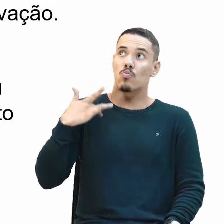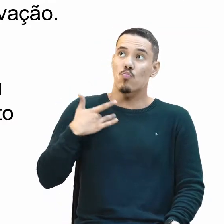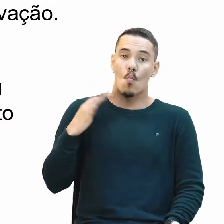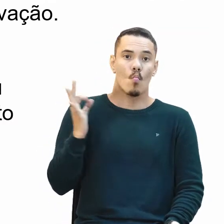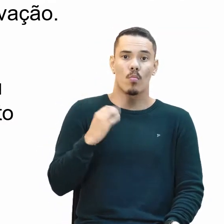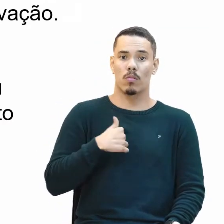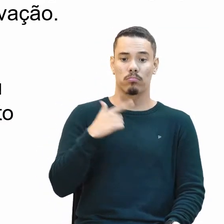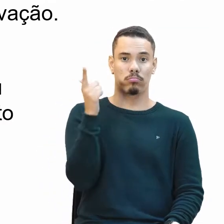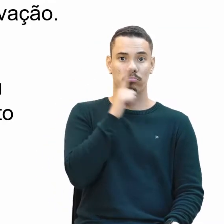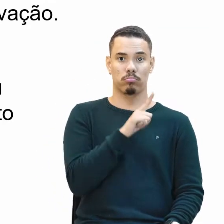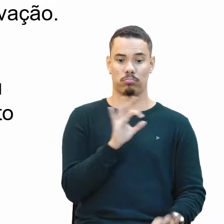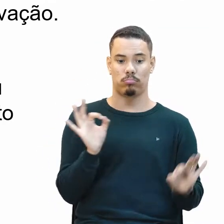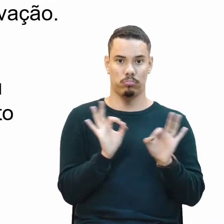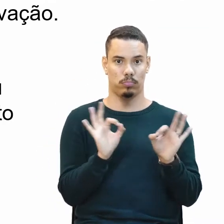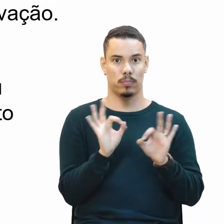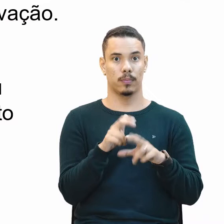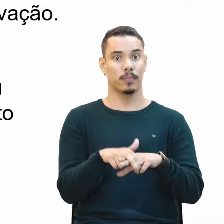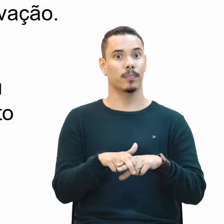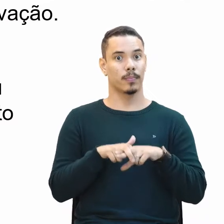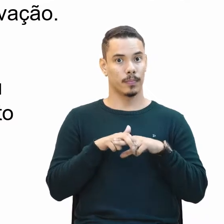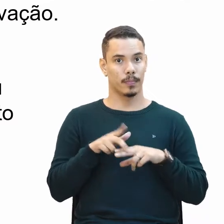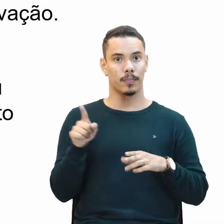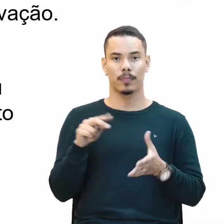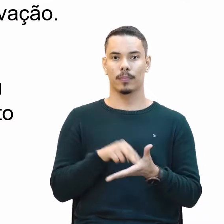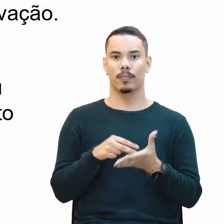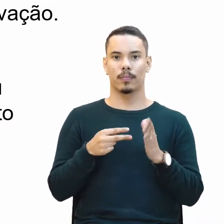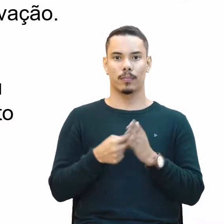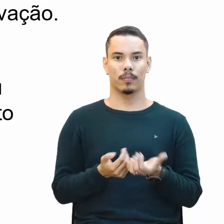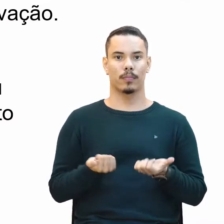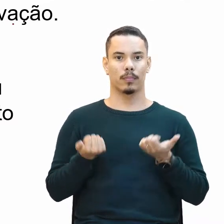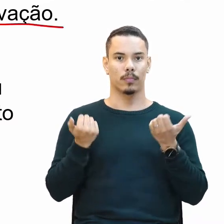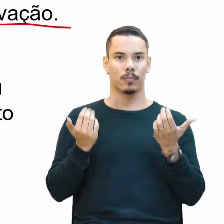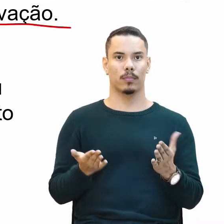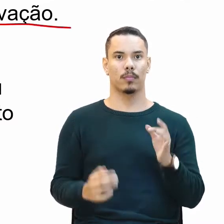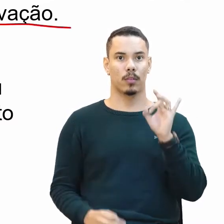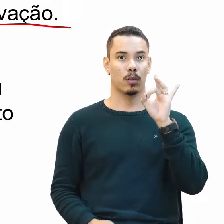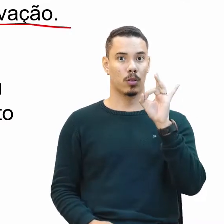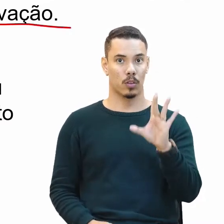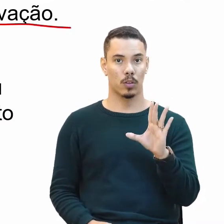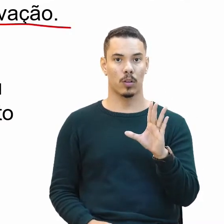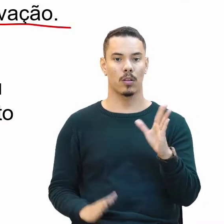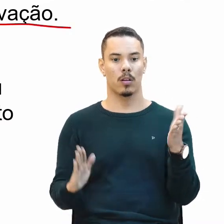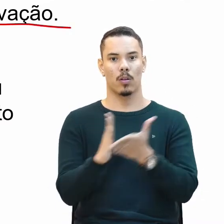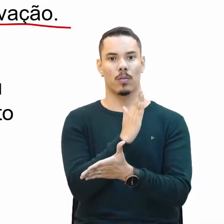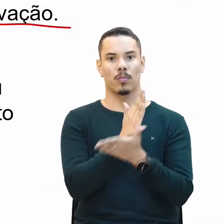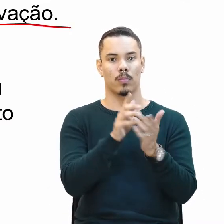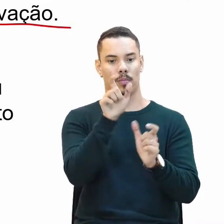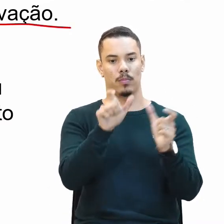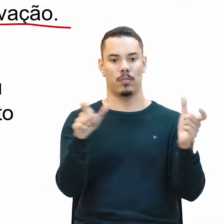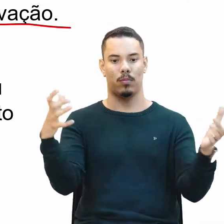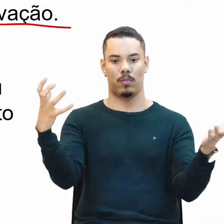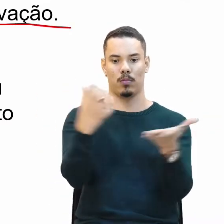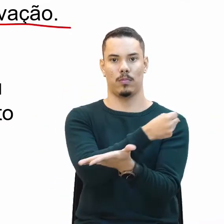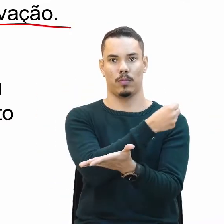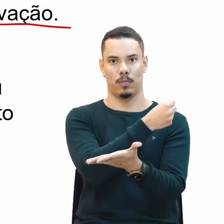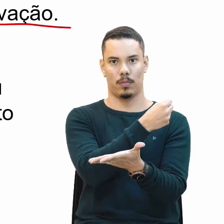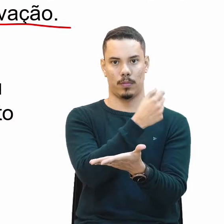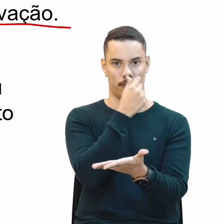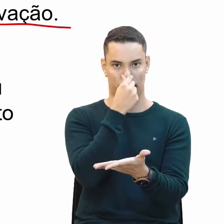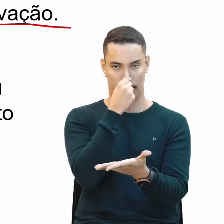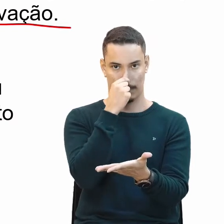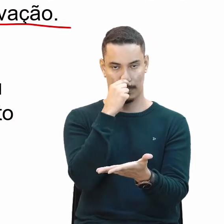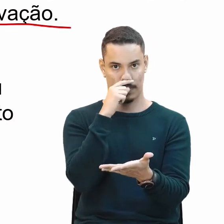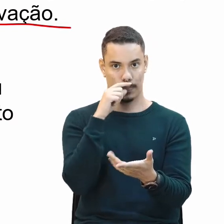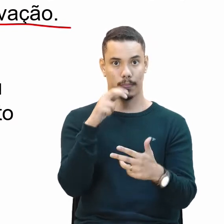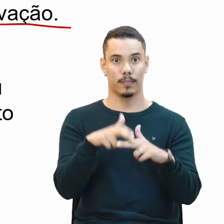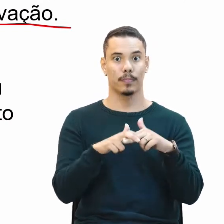conseguir. E essa graça seria concedida apenas aos predestinados à salvação, ou seja, aqueles que